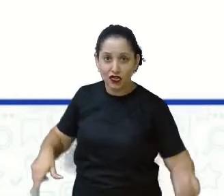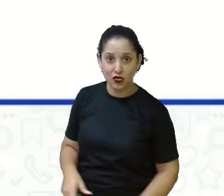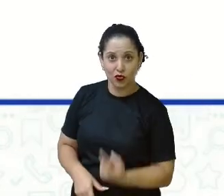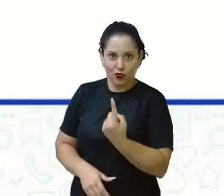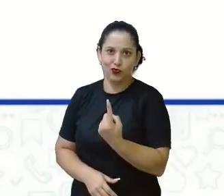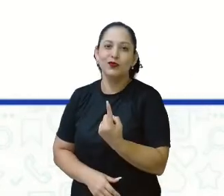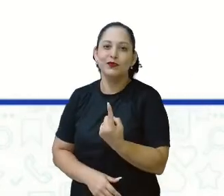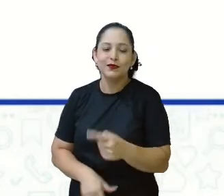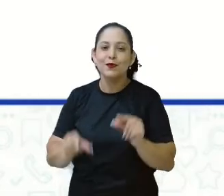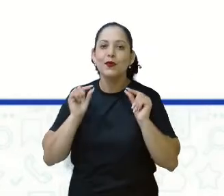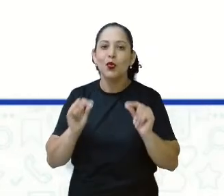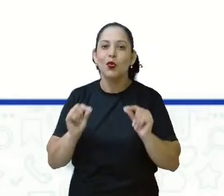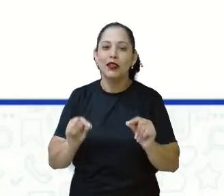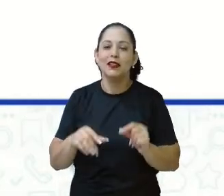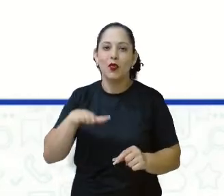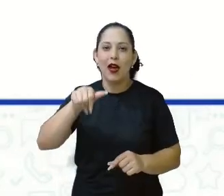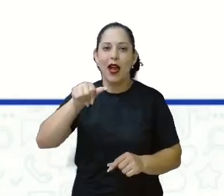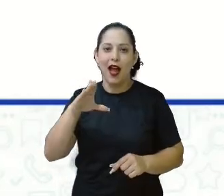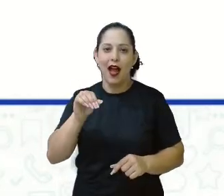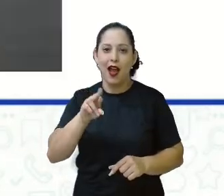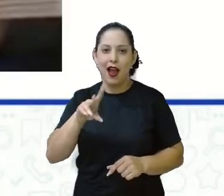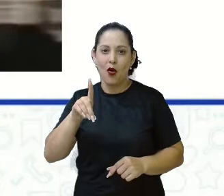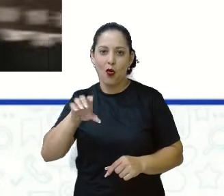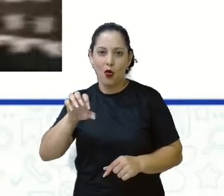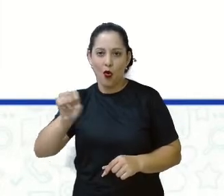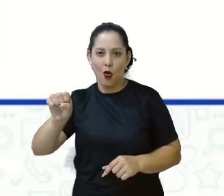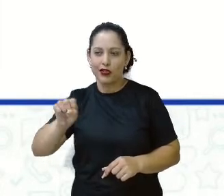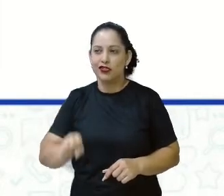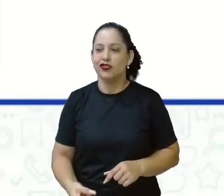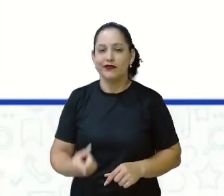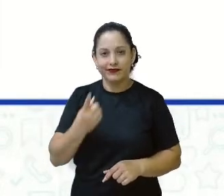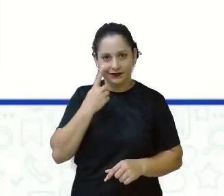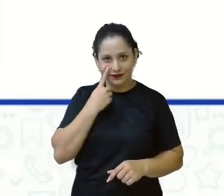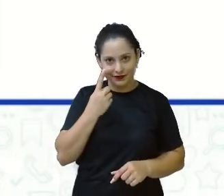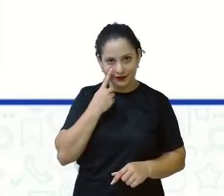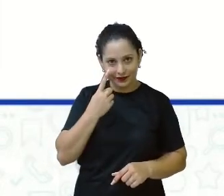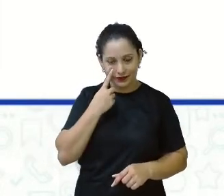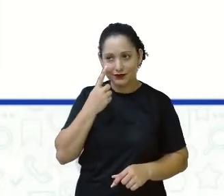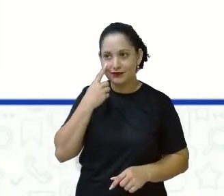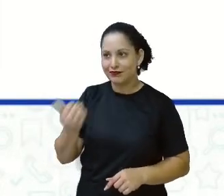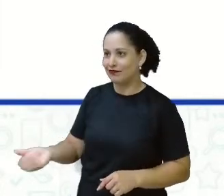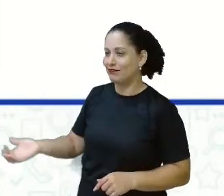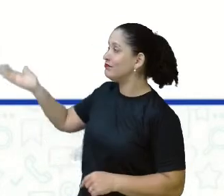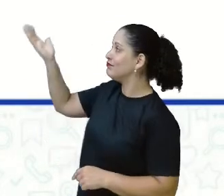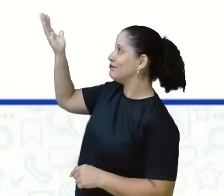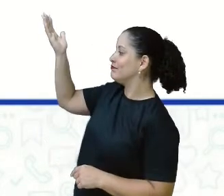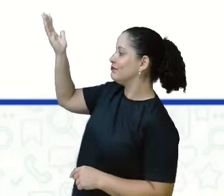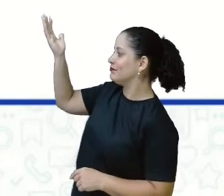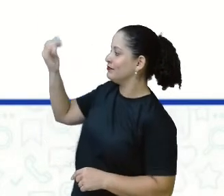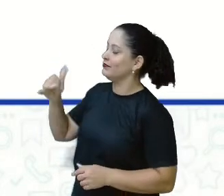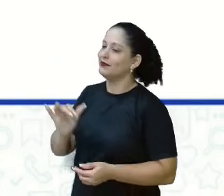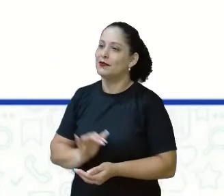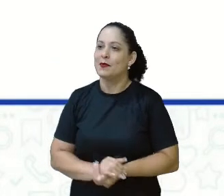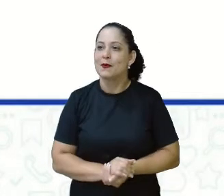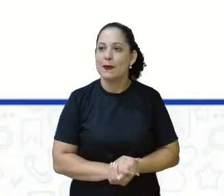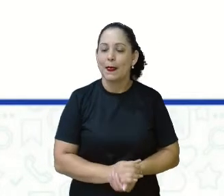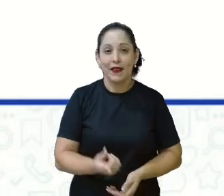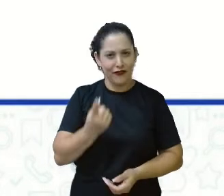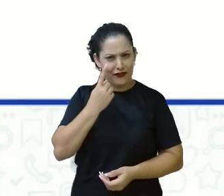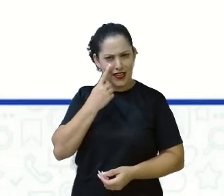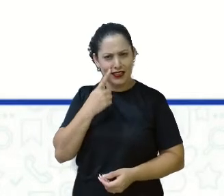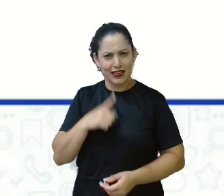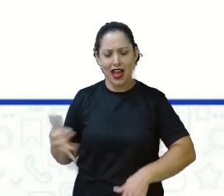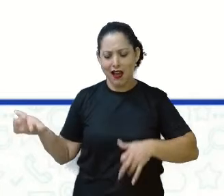que geralmente são chamadas de acordes, tá? Esses instrumentos são... Aí vocês estão vendo